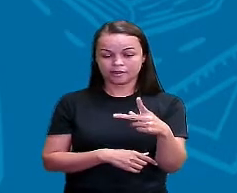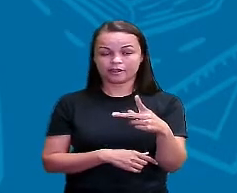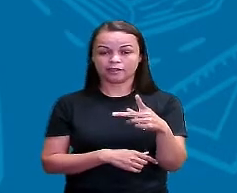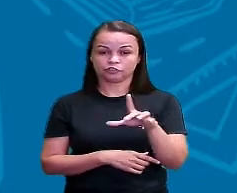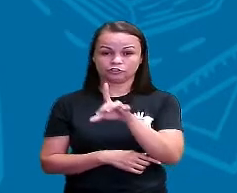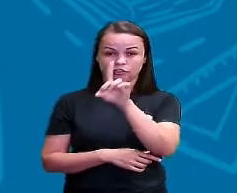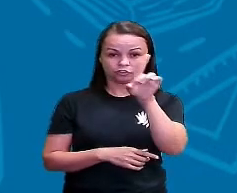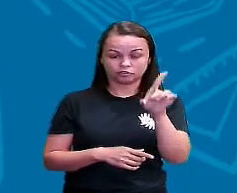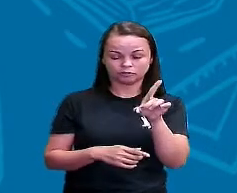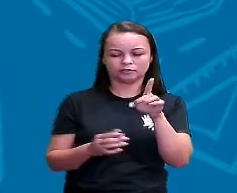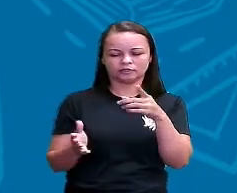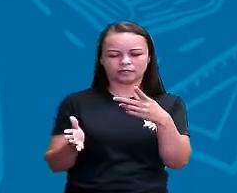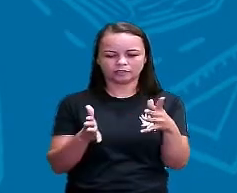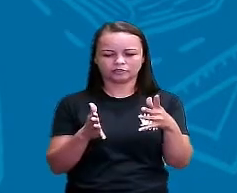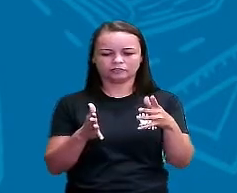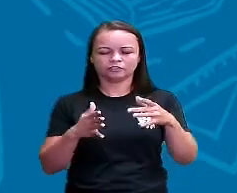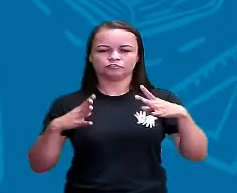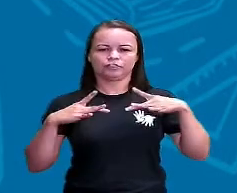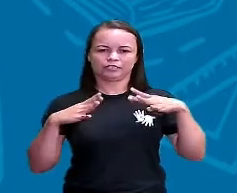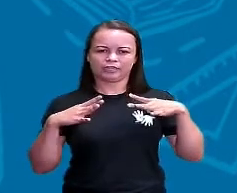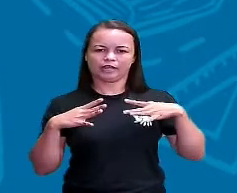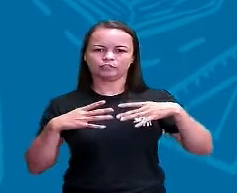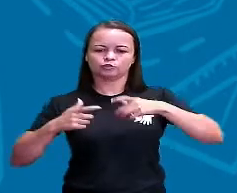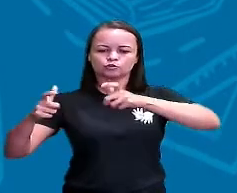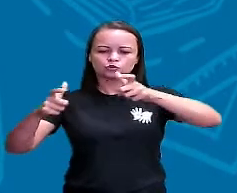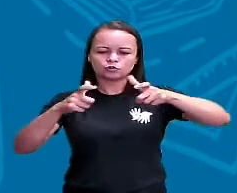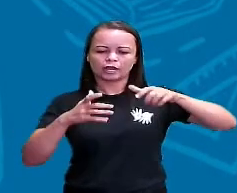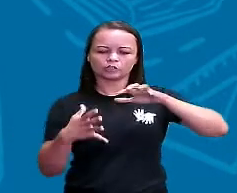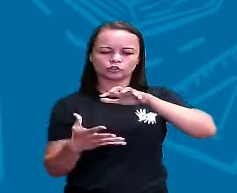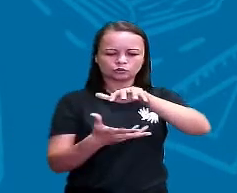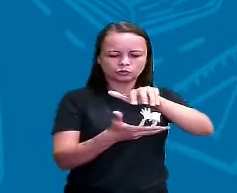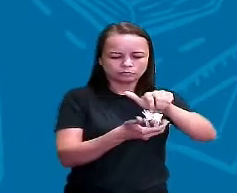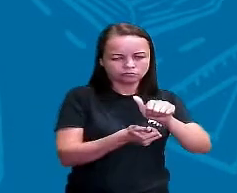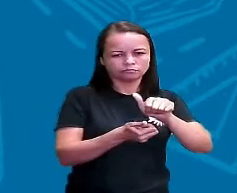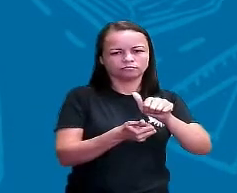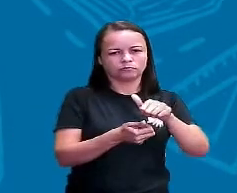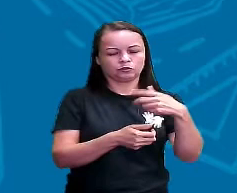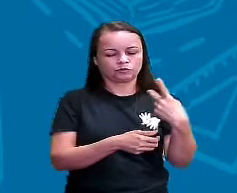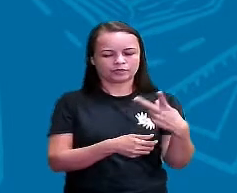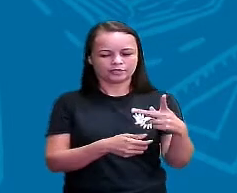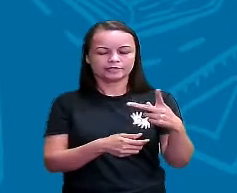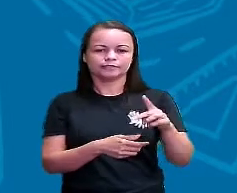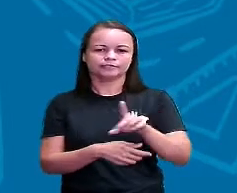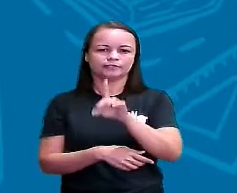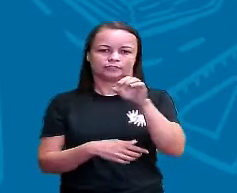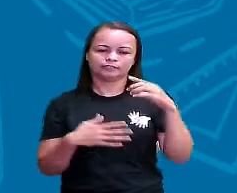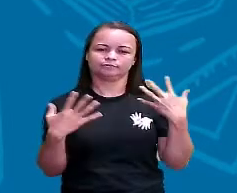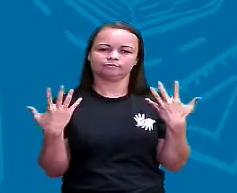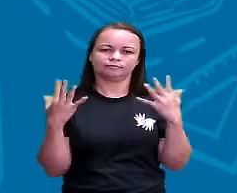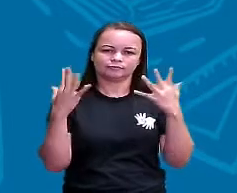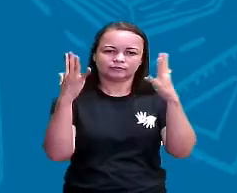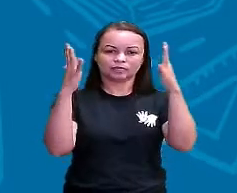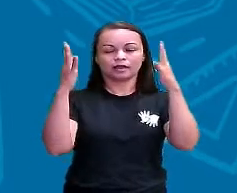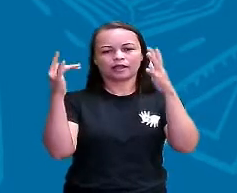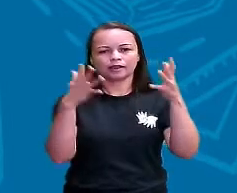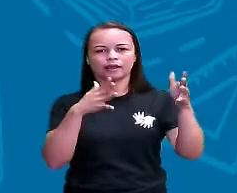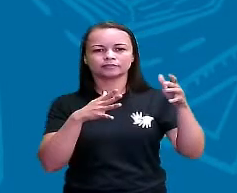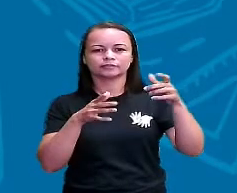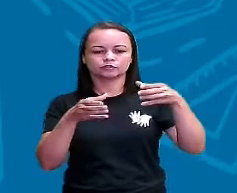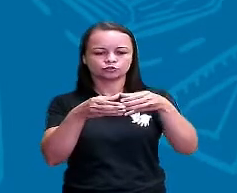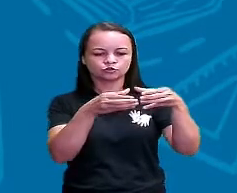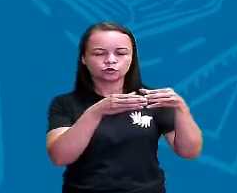tornou-se feriado em diversas nações do mundo e nesse dia são celebradas homenagens à classe